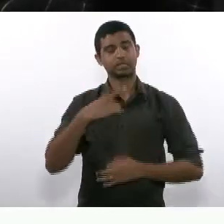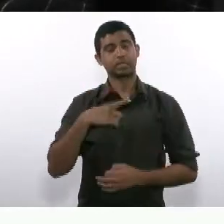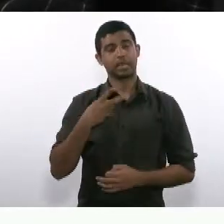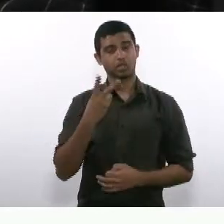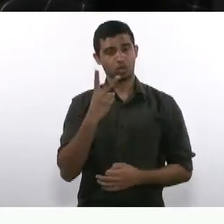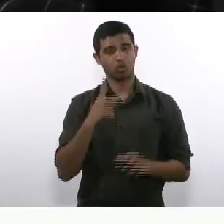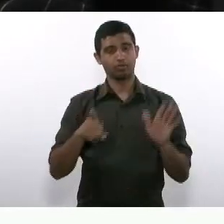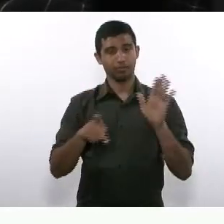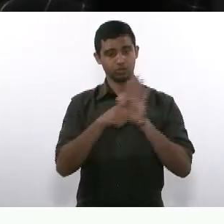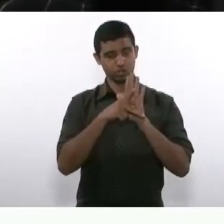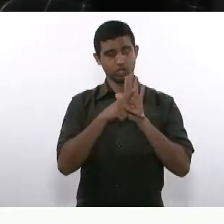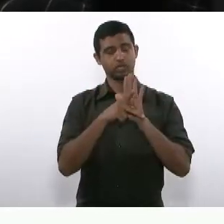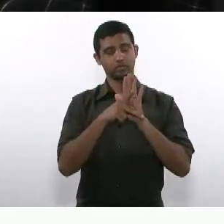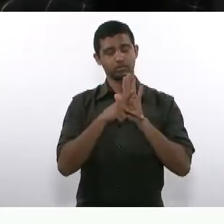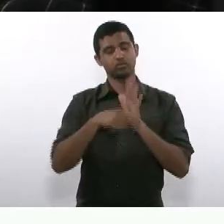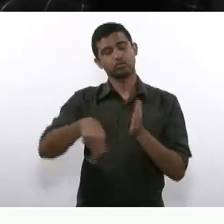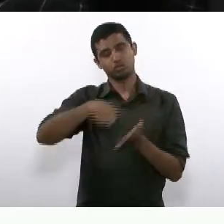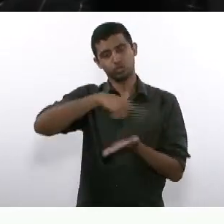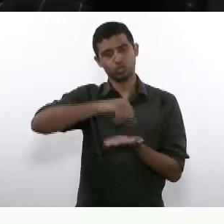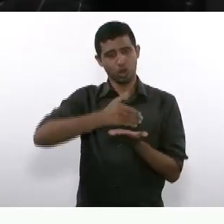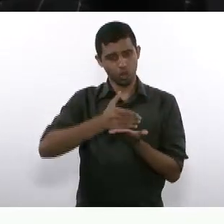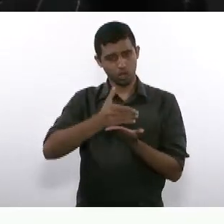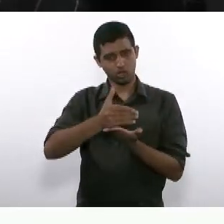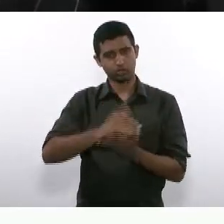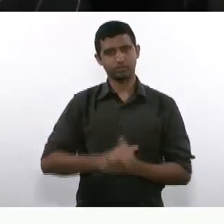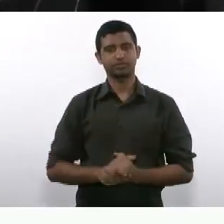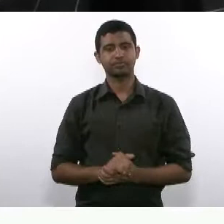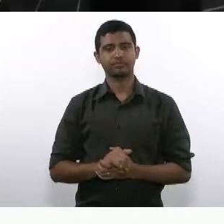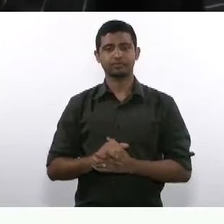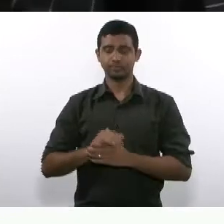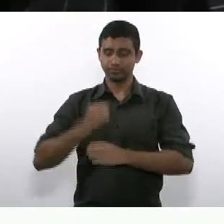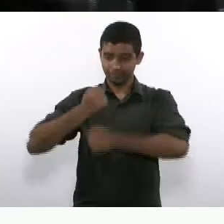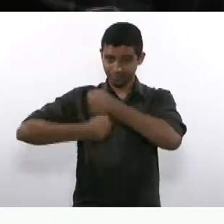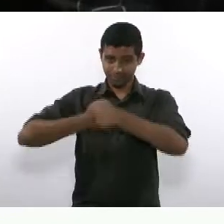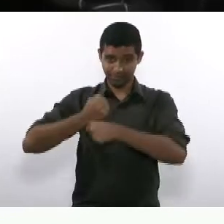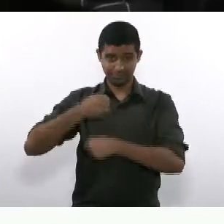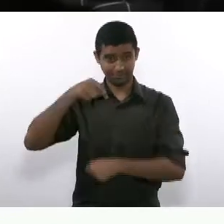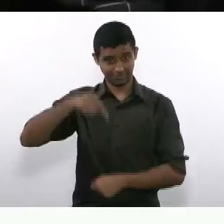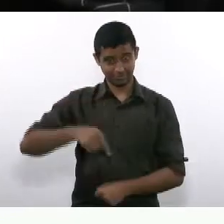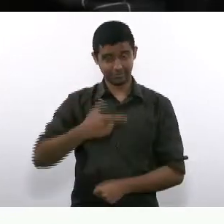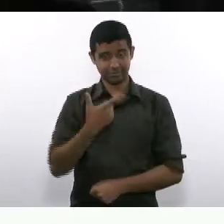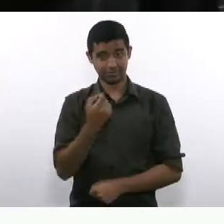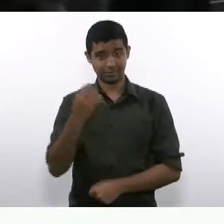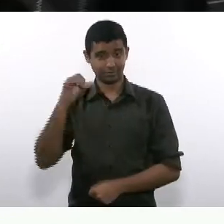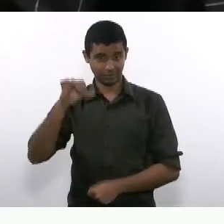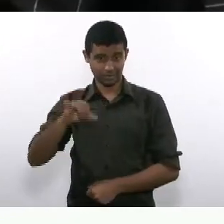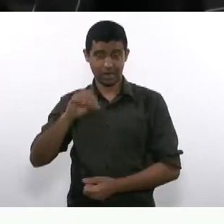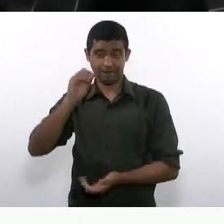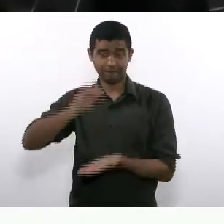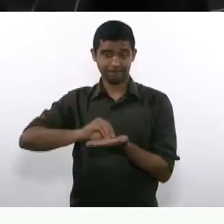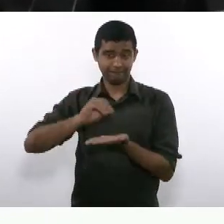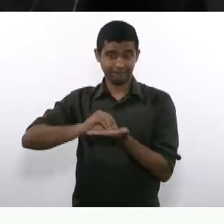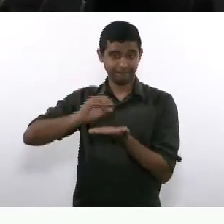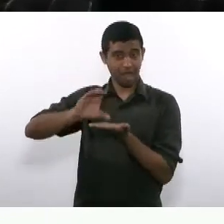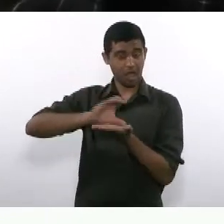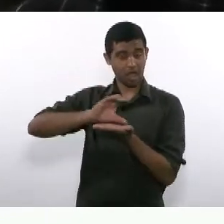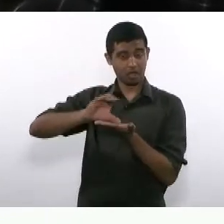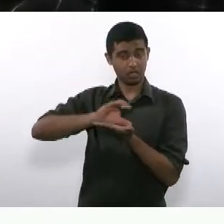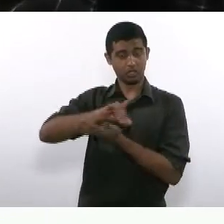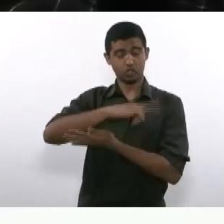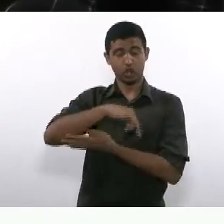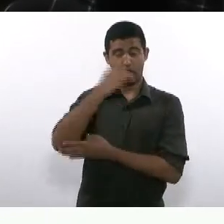projetos que nós iniciamos em 2019, praticamente sem recursos. E a nossa